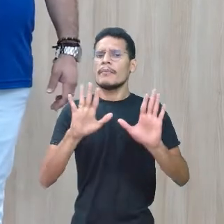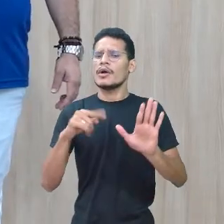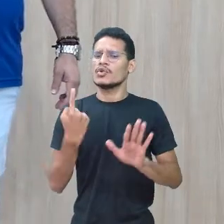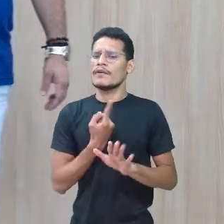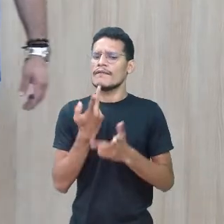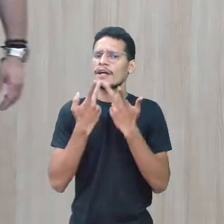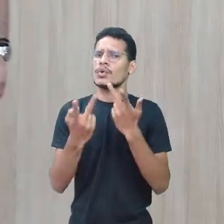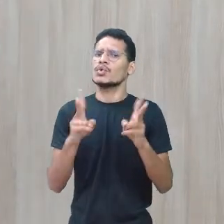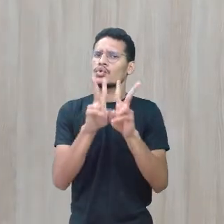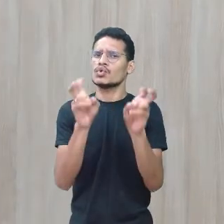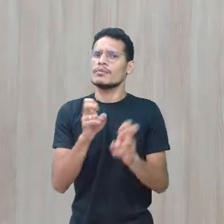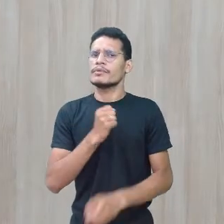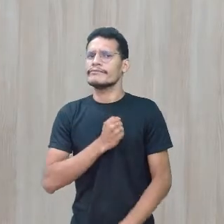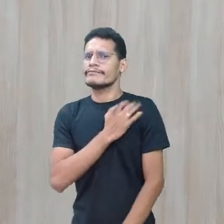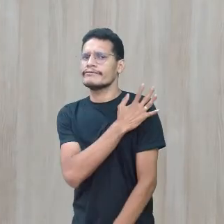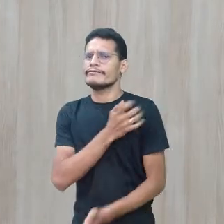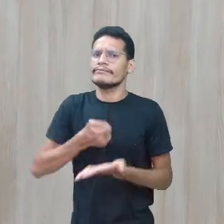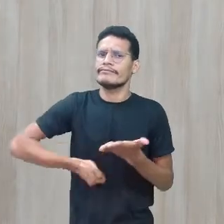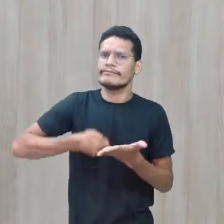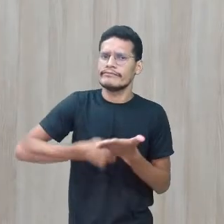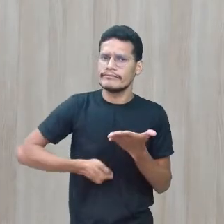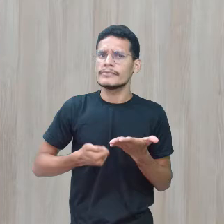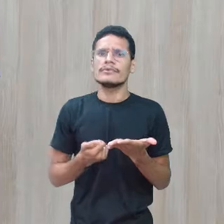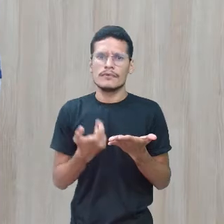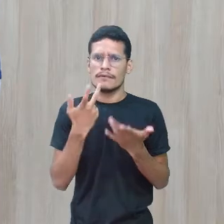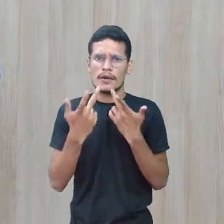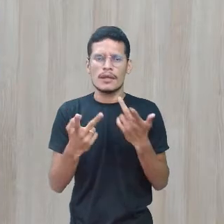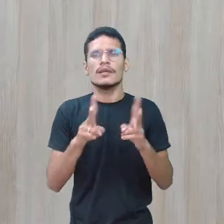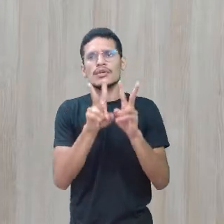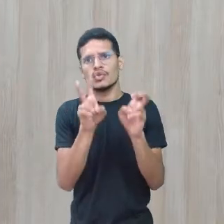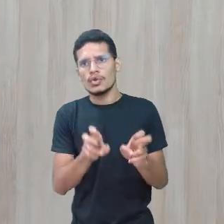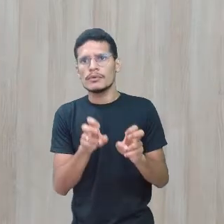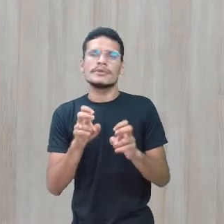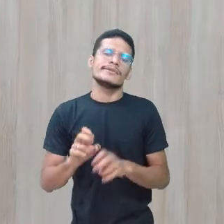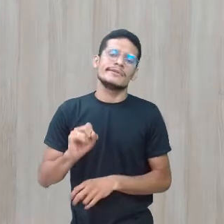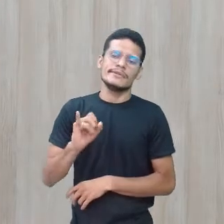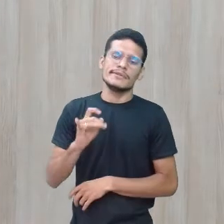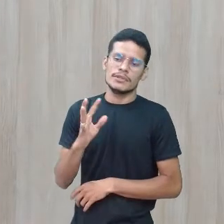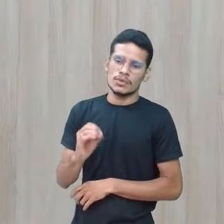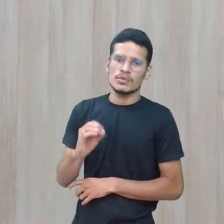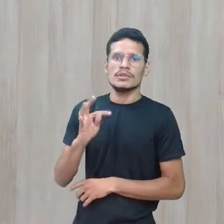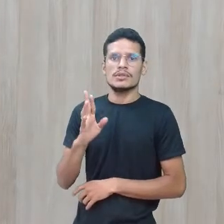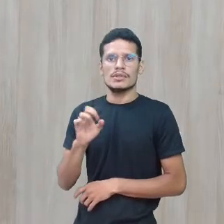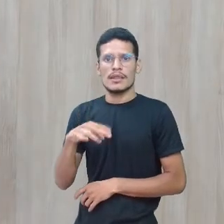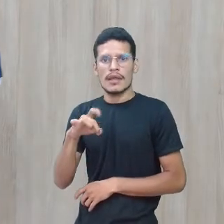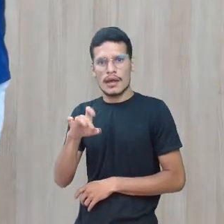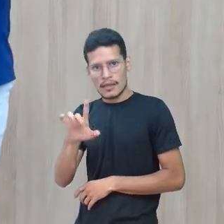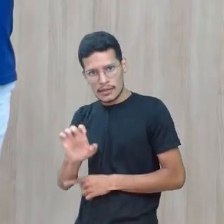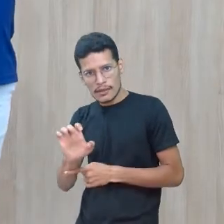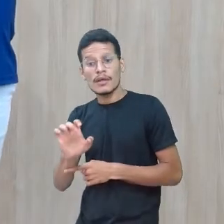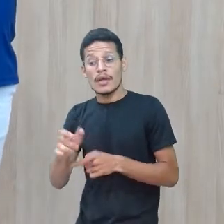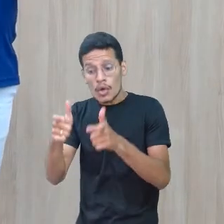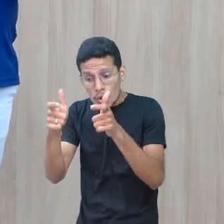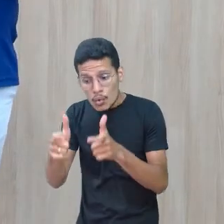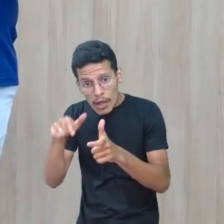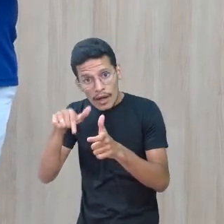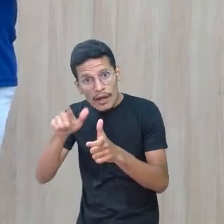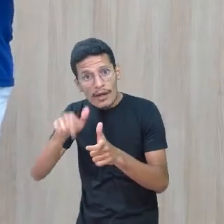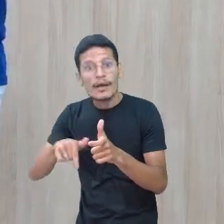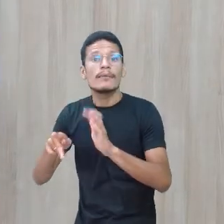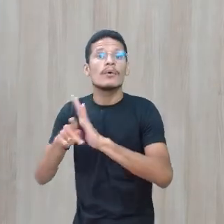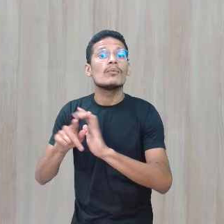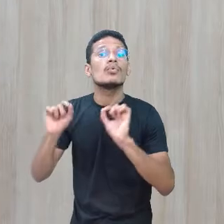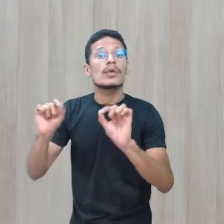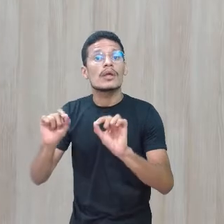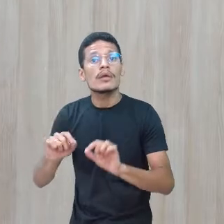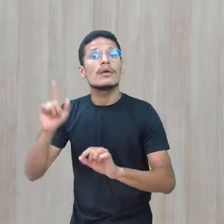golpe militar. Então, veja, a gente falou um pouco sobre o Sítio da Trindade e disse, né, que o Sítio da Trindade, local do Sítio da Trindade,